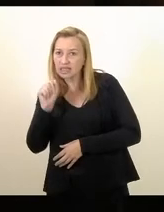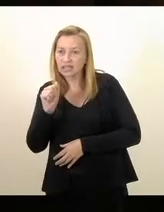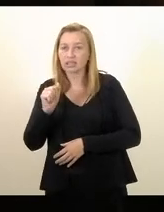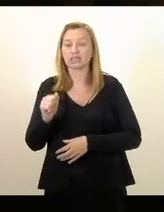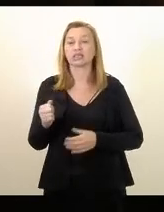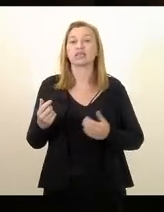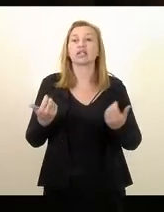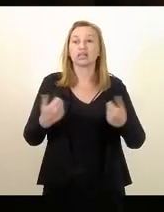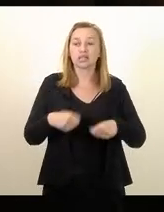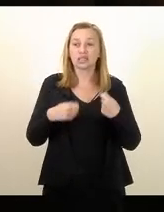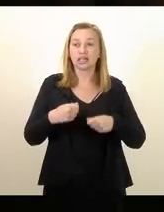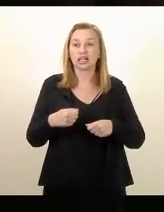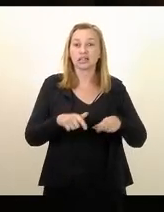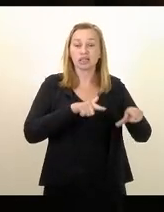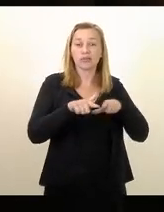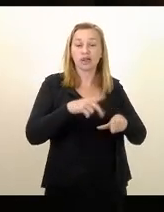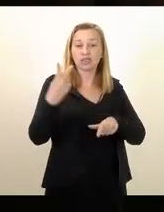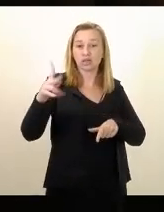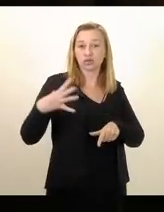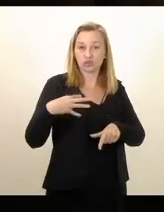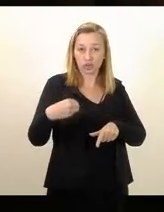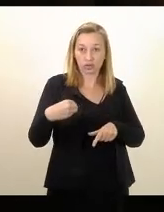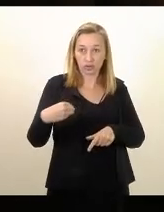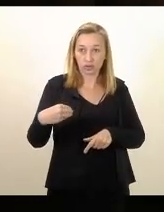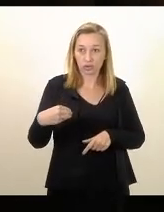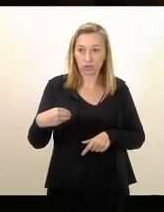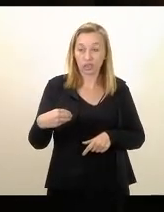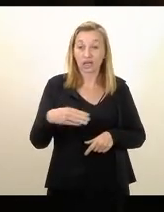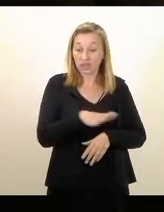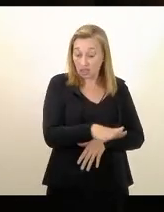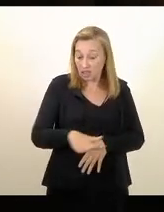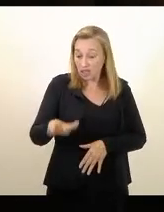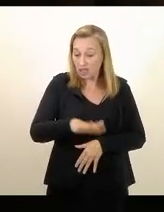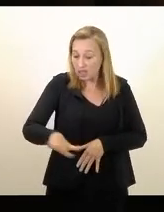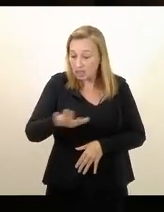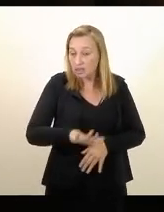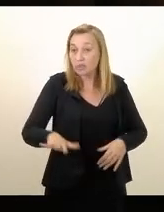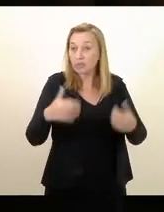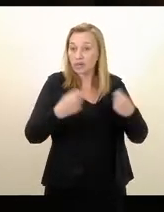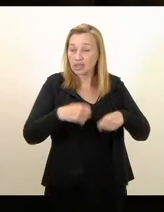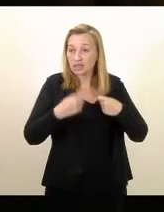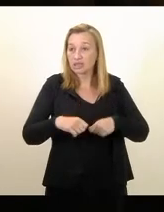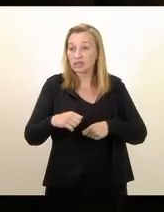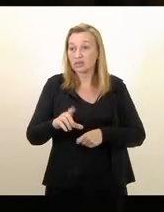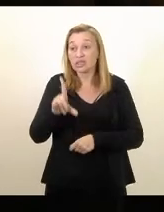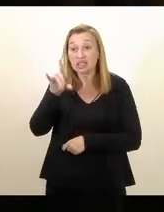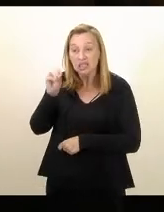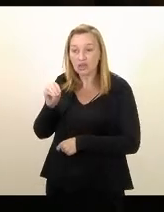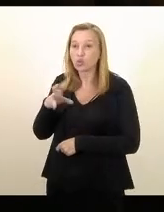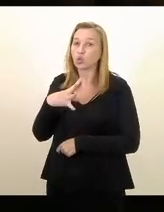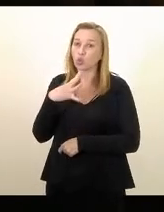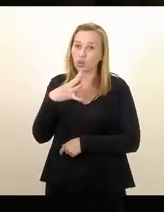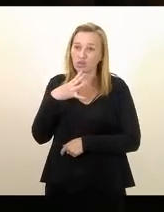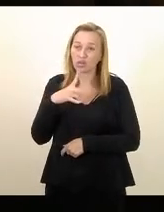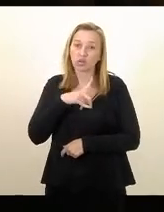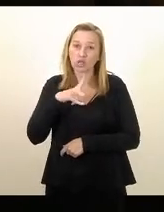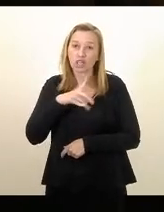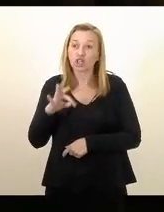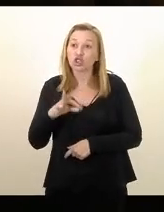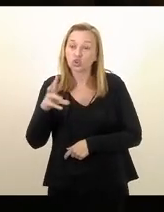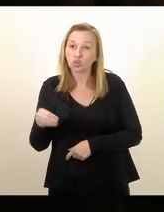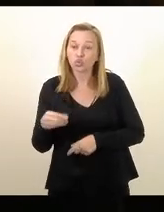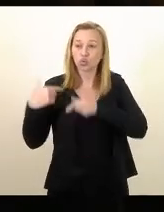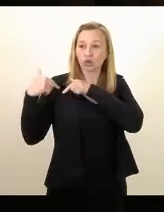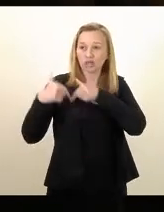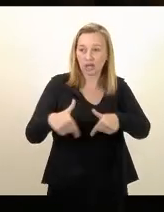necessidade do trabalho de seus filhos essas crianças precisam adquirir desde cedo o conhecimento sobretudo o hábito e a